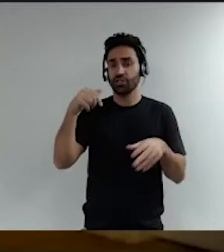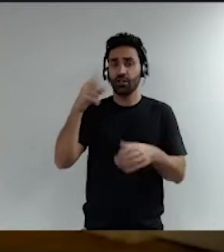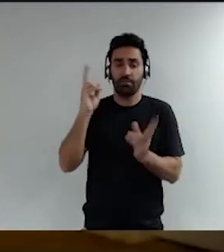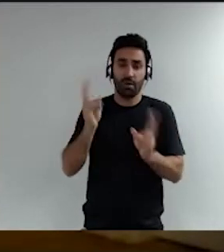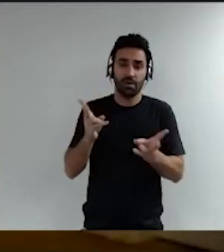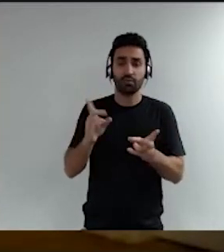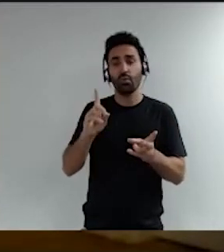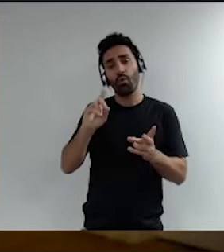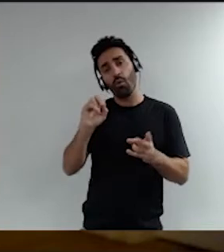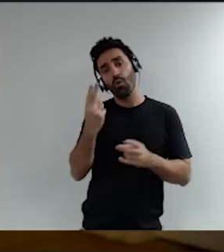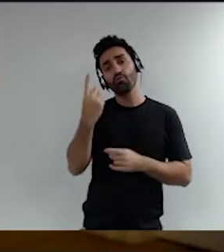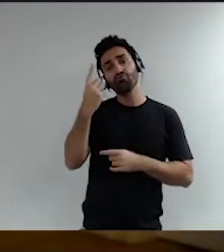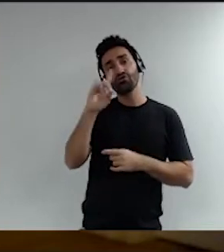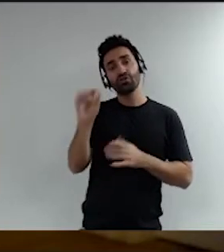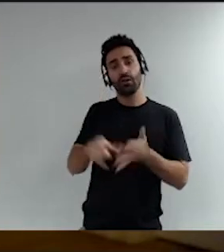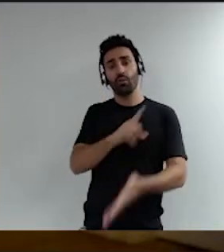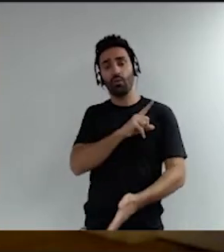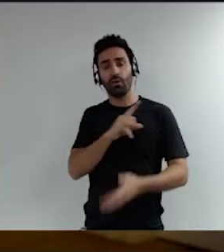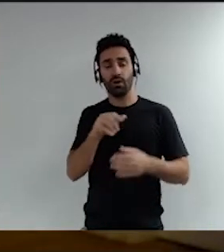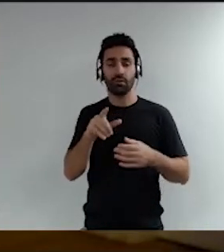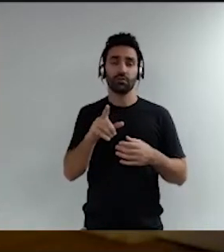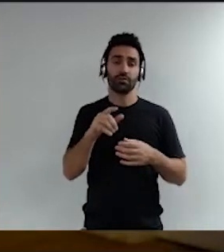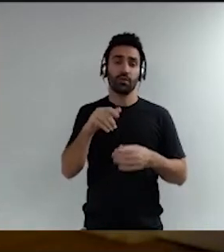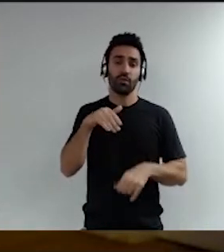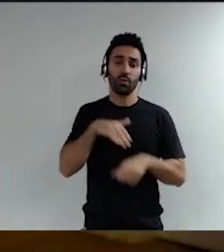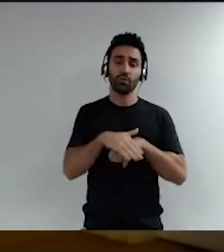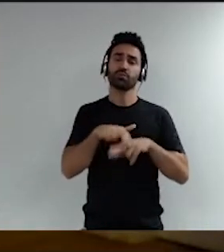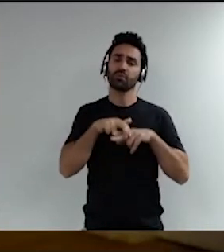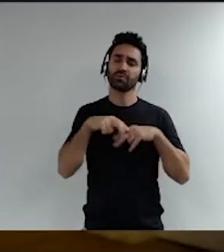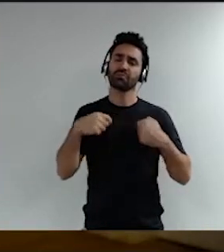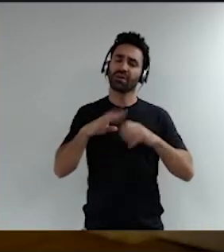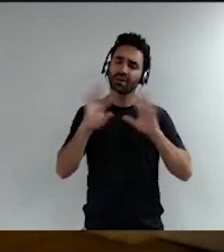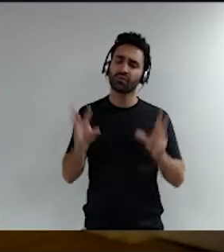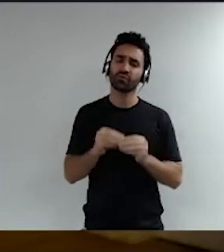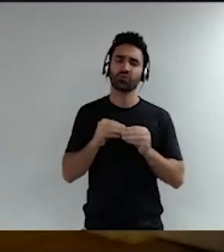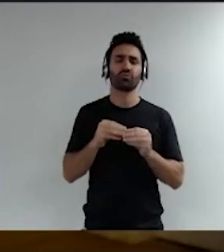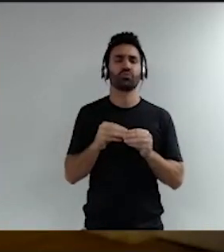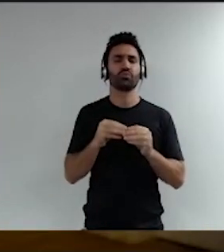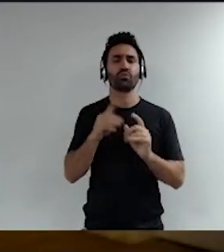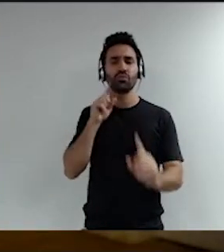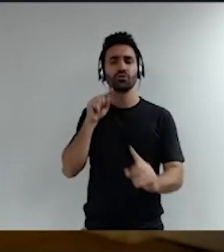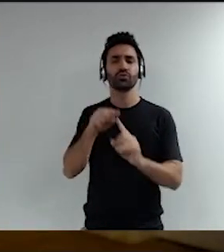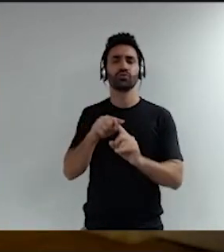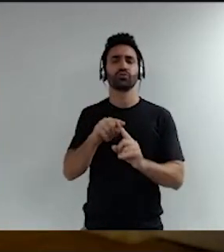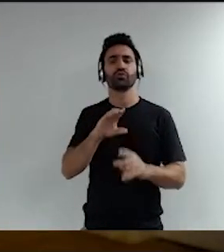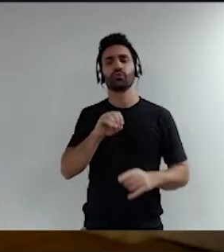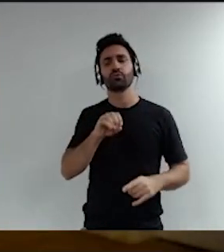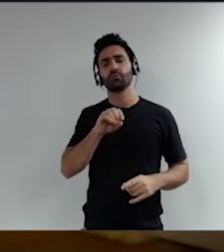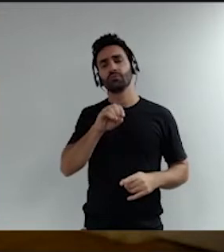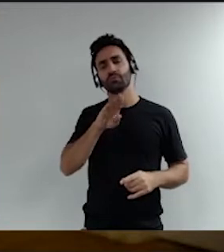à noite. Então, é preciso ser sintético, objetivo.